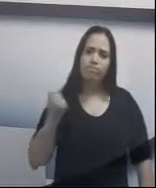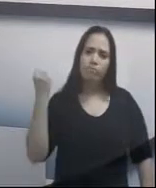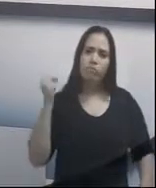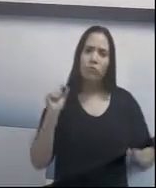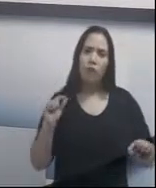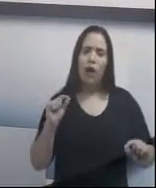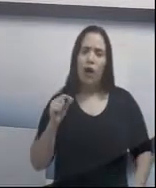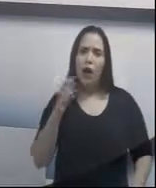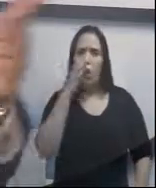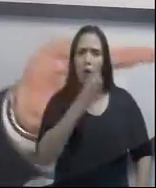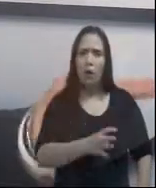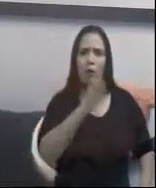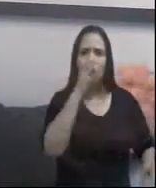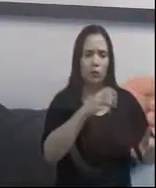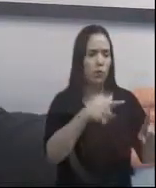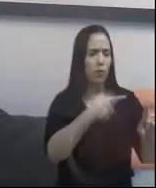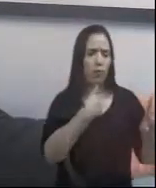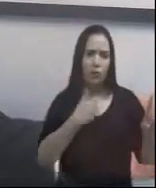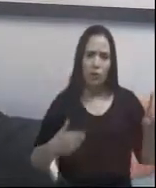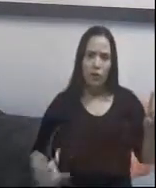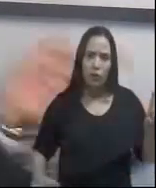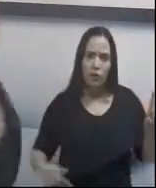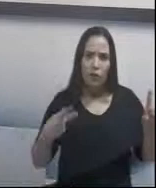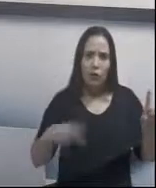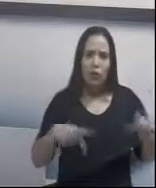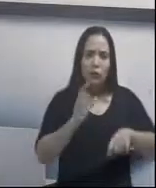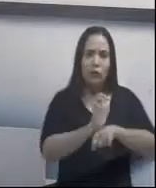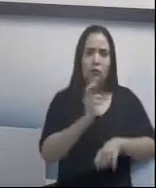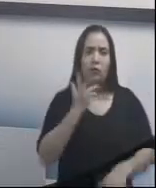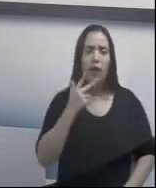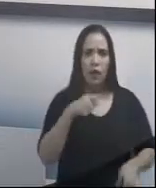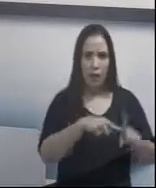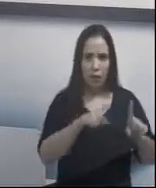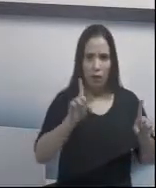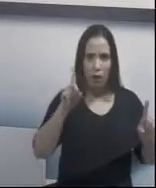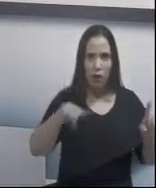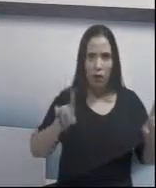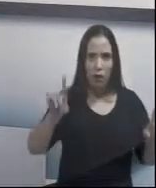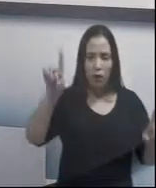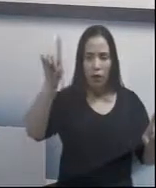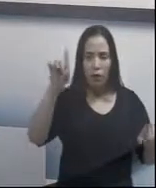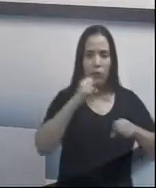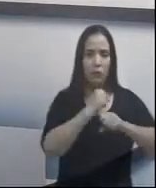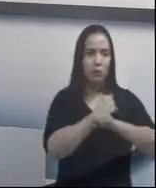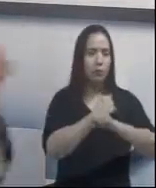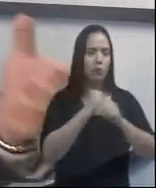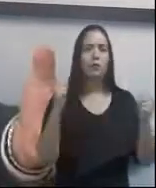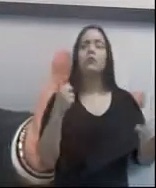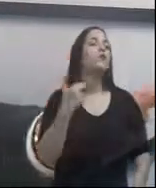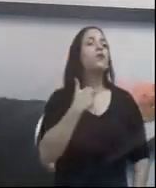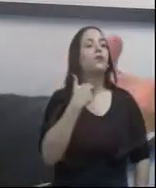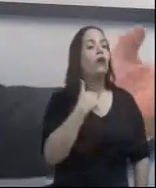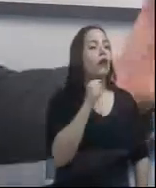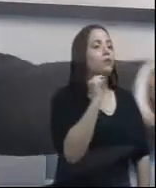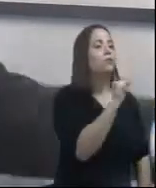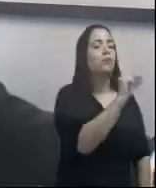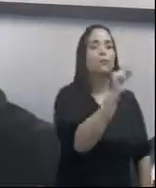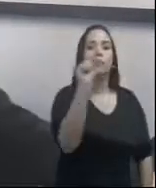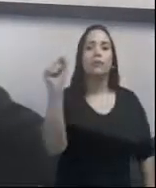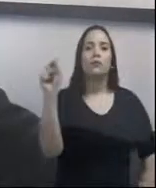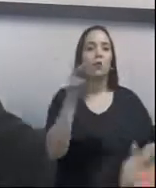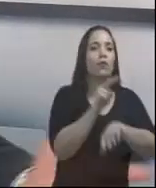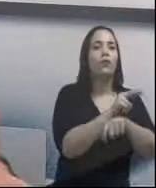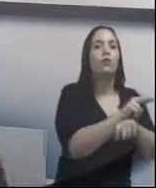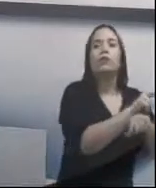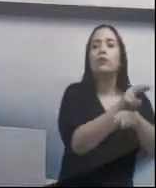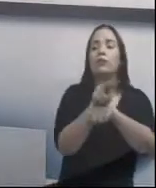acharam o culpado, e o culpado era o governador. E o governador não é Deus, para estar em todo lugar, a todo instante, né,